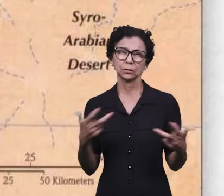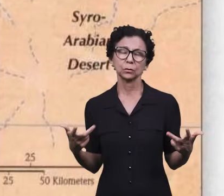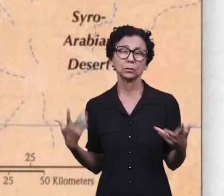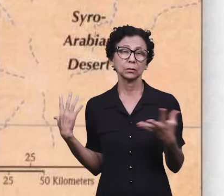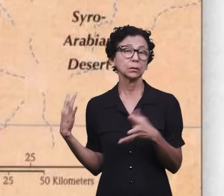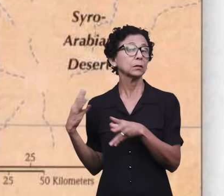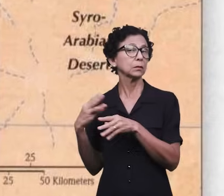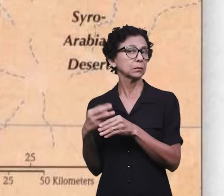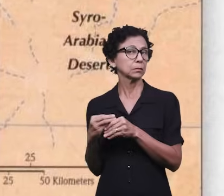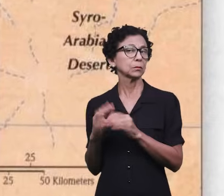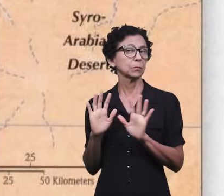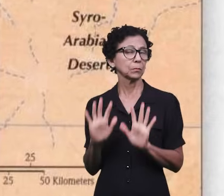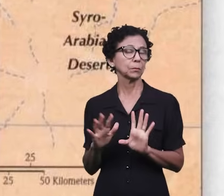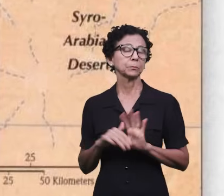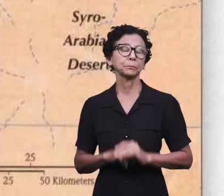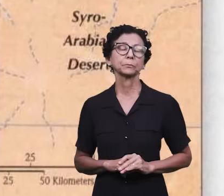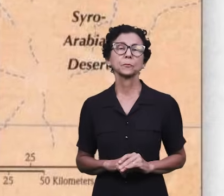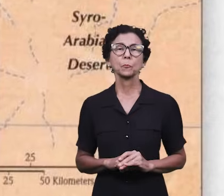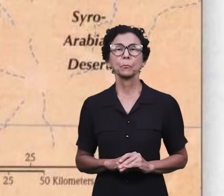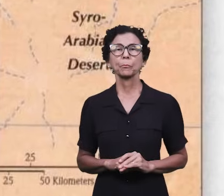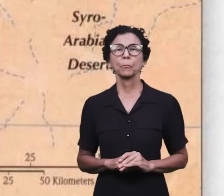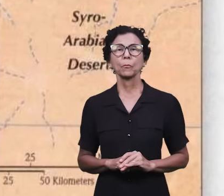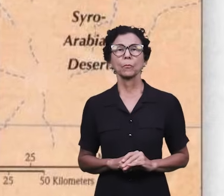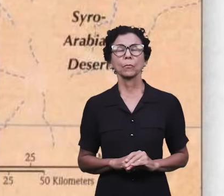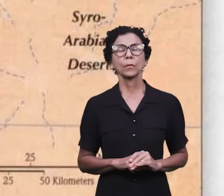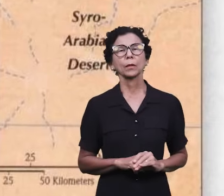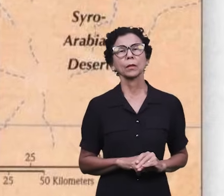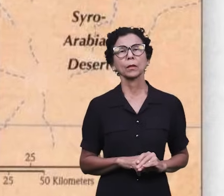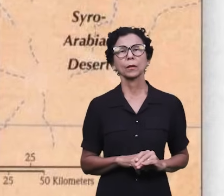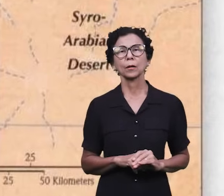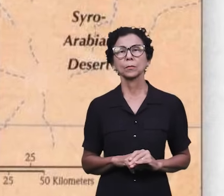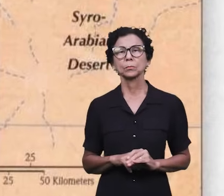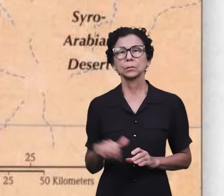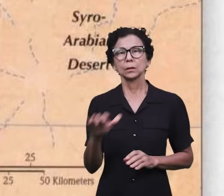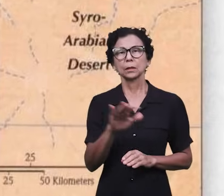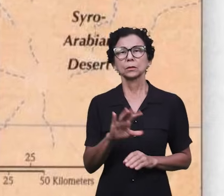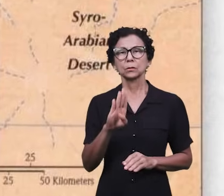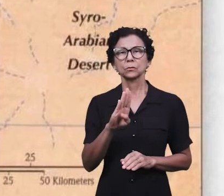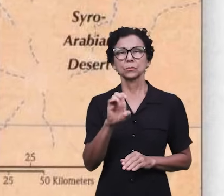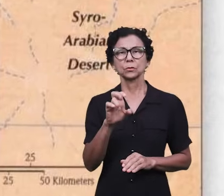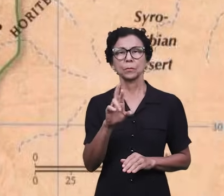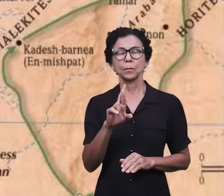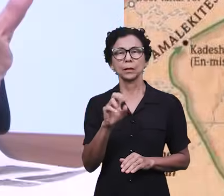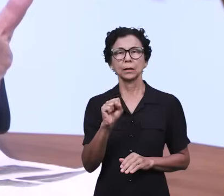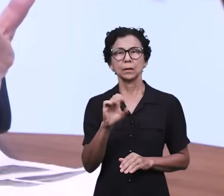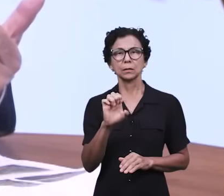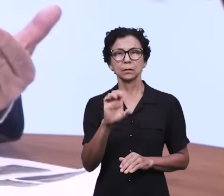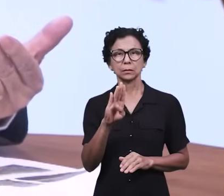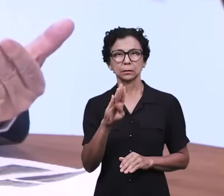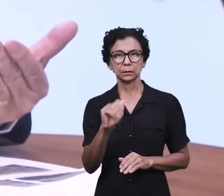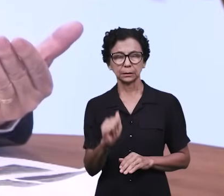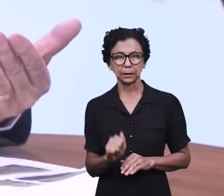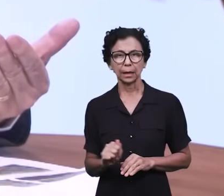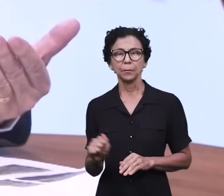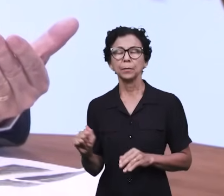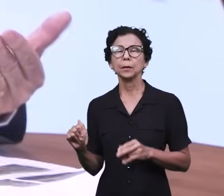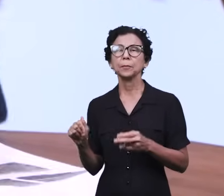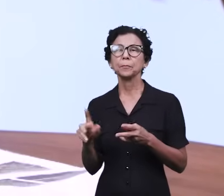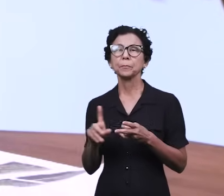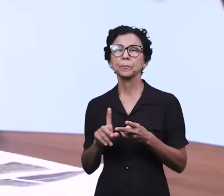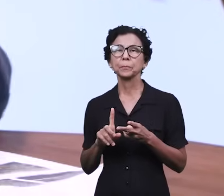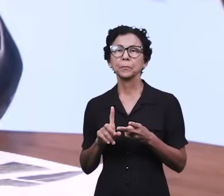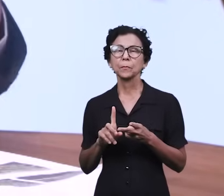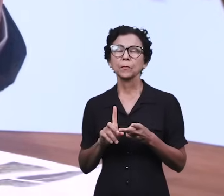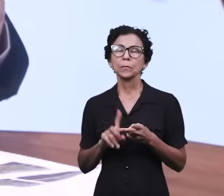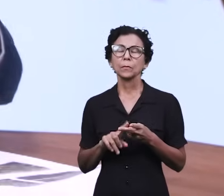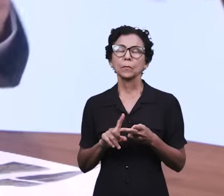fazer um resumo. Bom, nessa região lá em Berseba, nós falamos aqui que Abraão morava em Hebrom, mas também morava em Berseba,